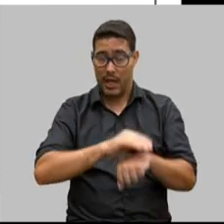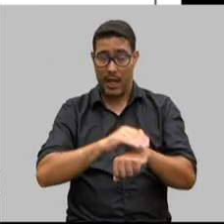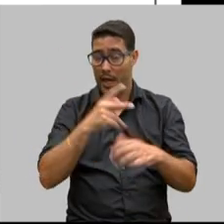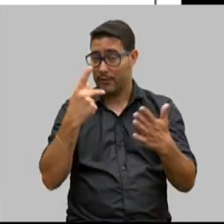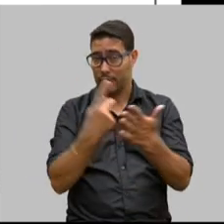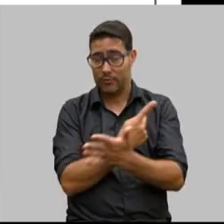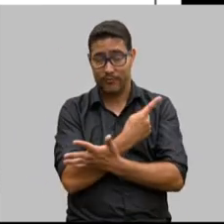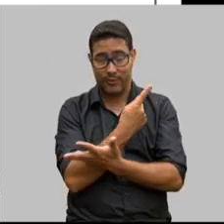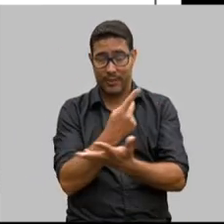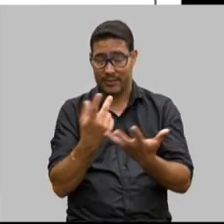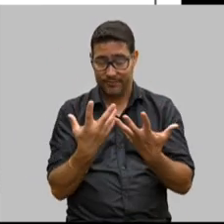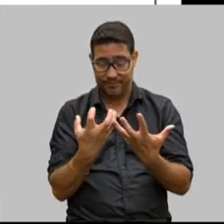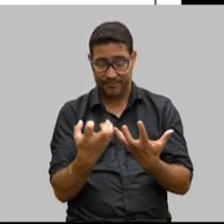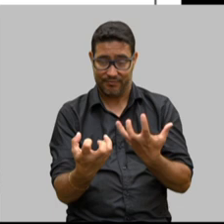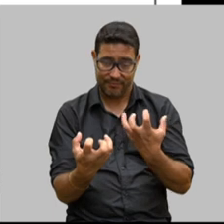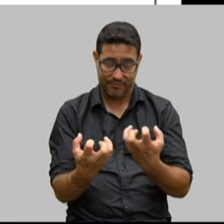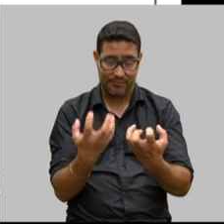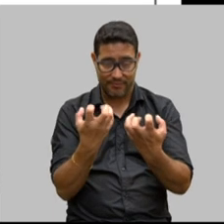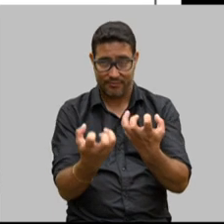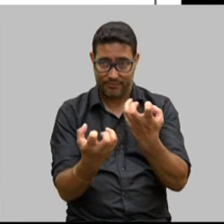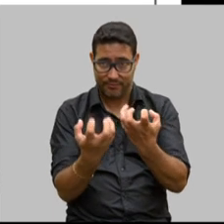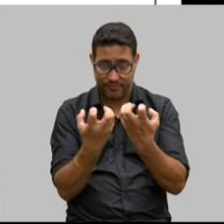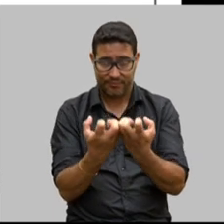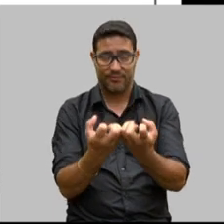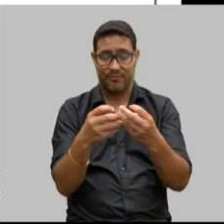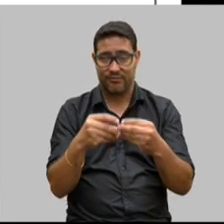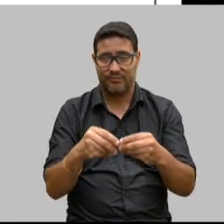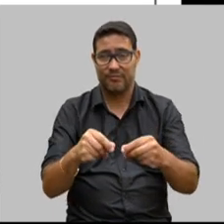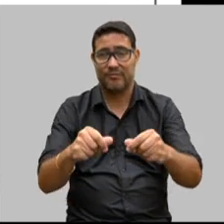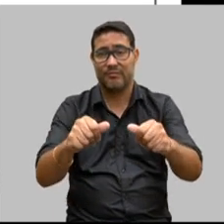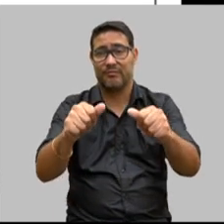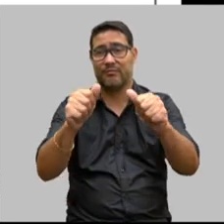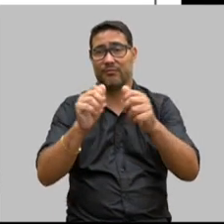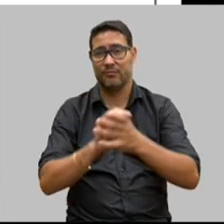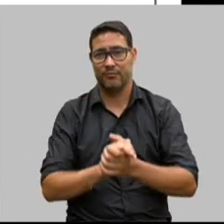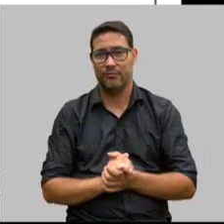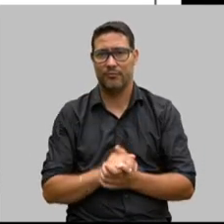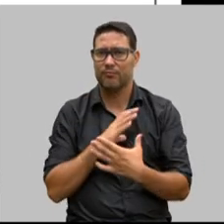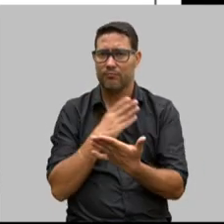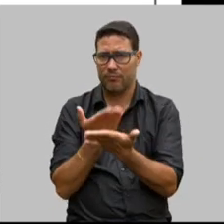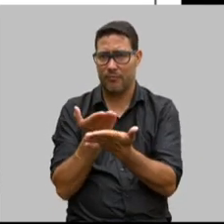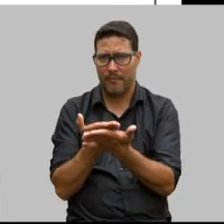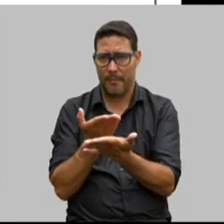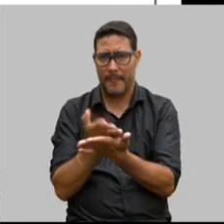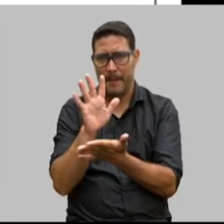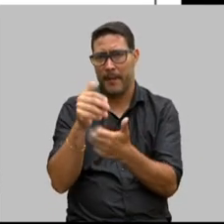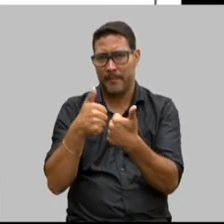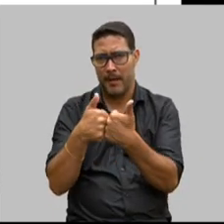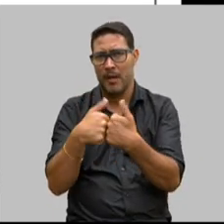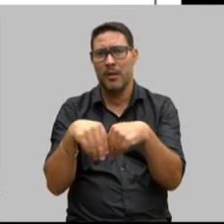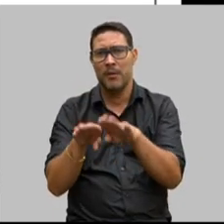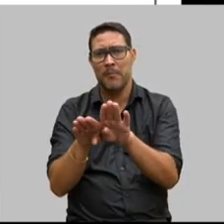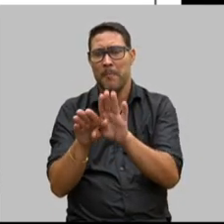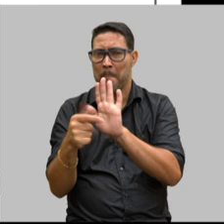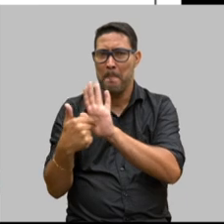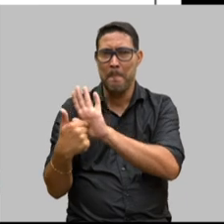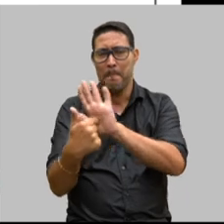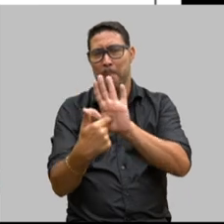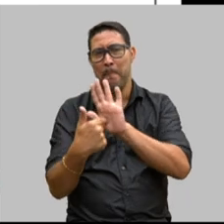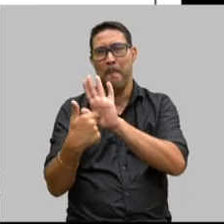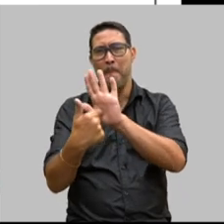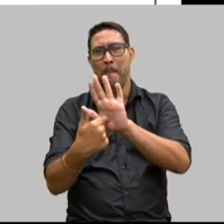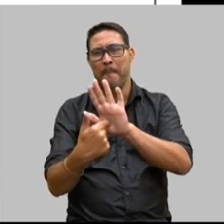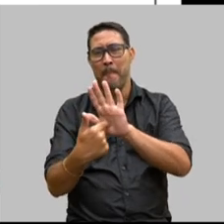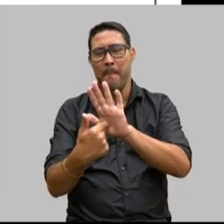à desertificação. Também tem esse estudo mais recente, que mostra o extremo norte, em cor